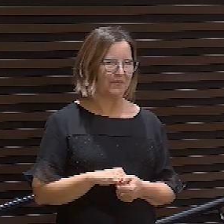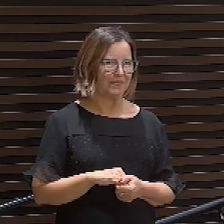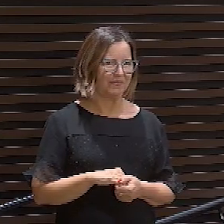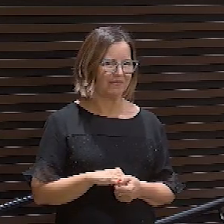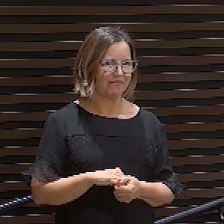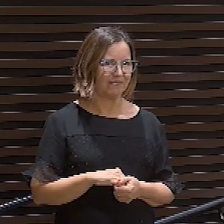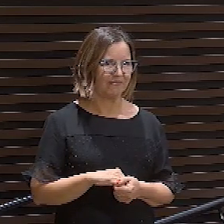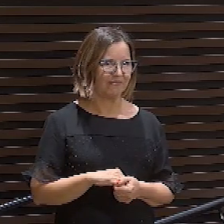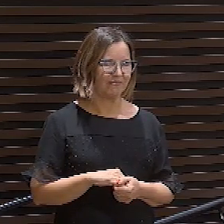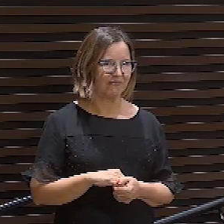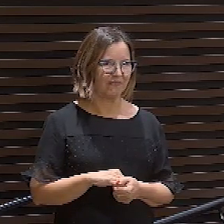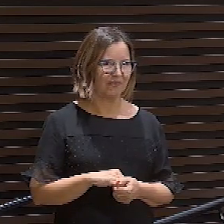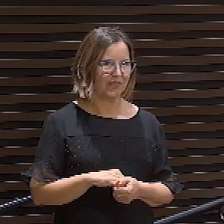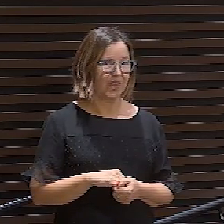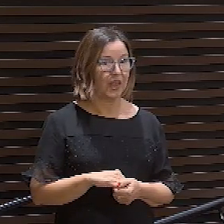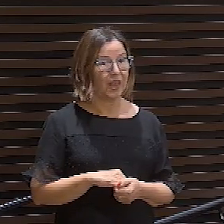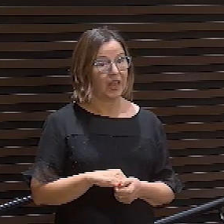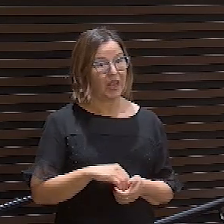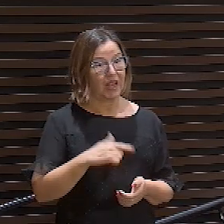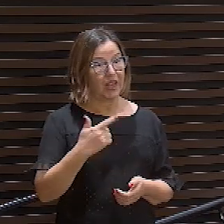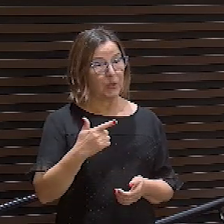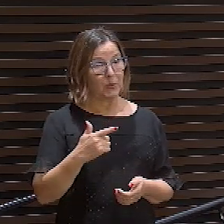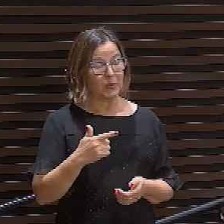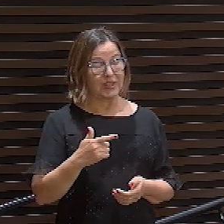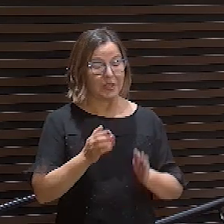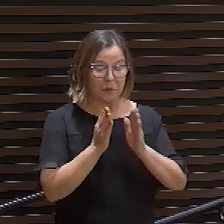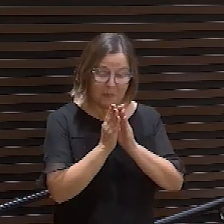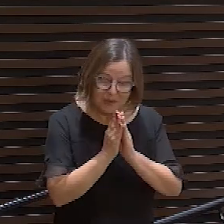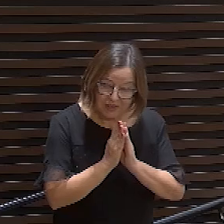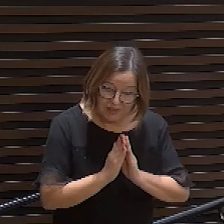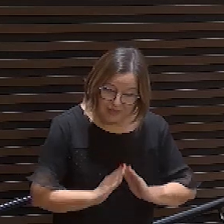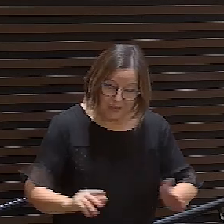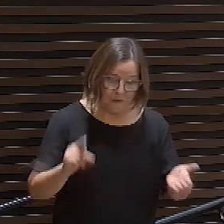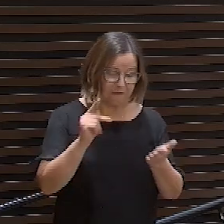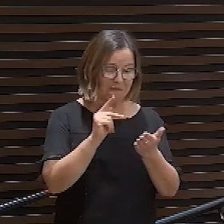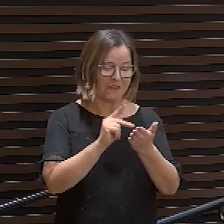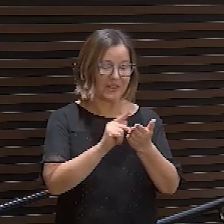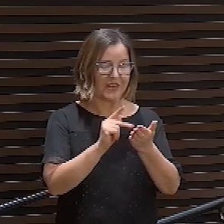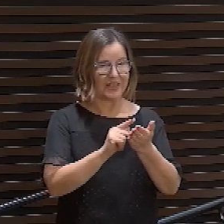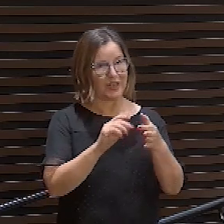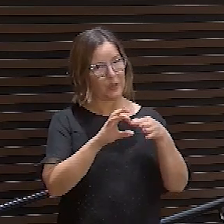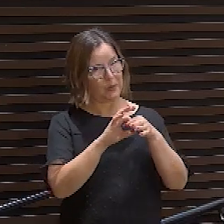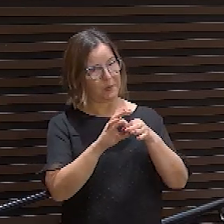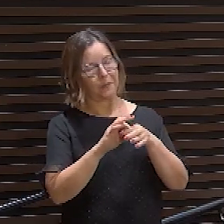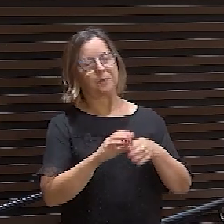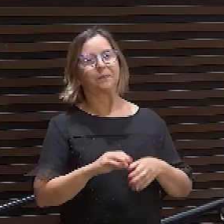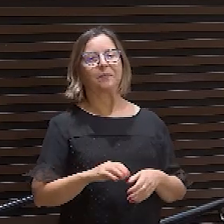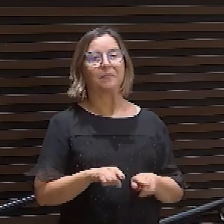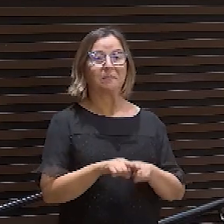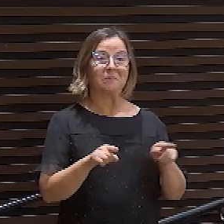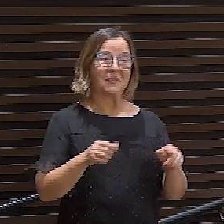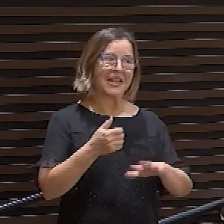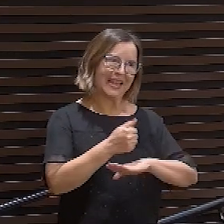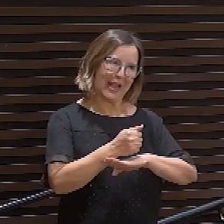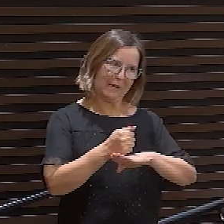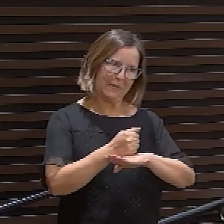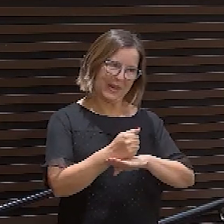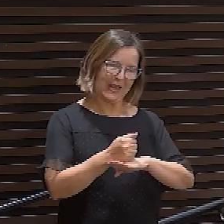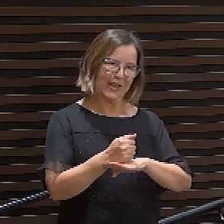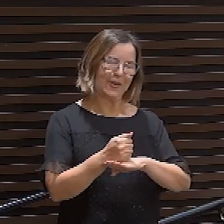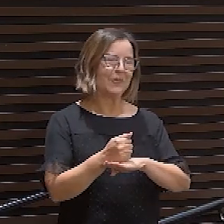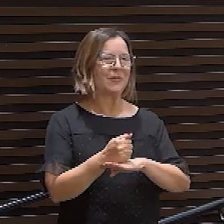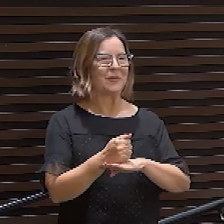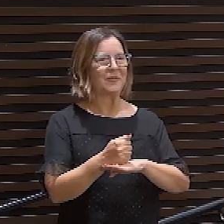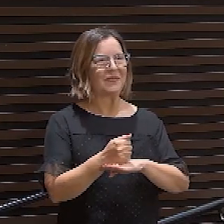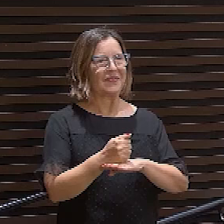ter uma relação de adoração verdadeira e de comunhão. Abraão preferiu ter uma